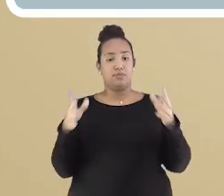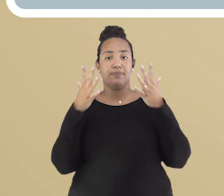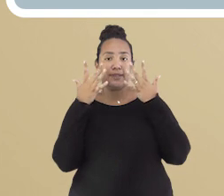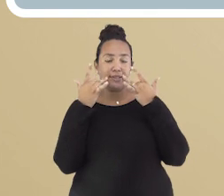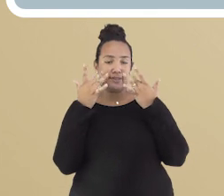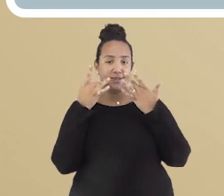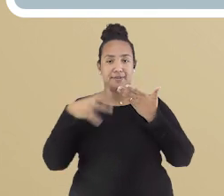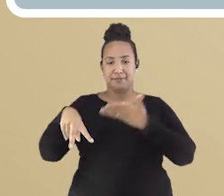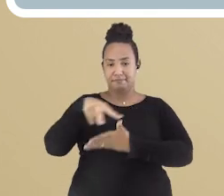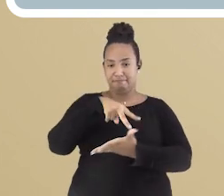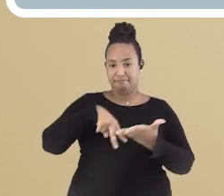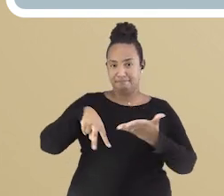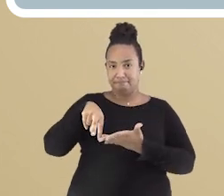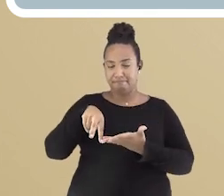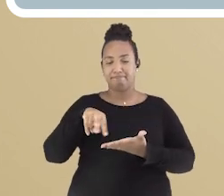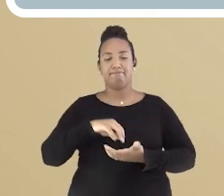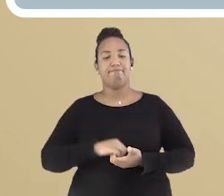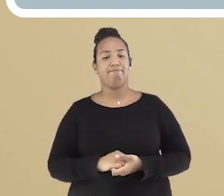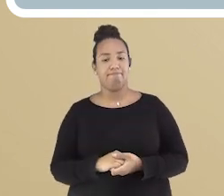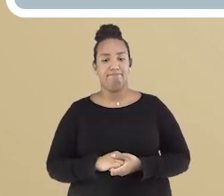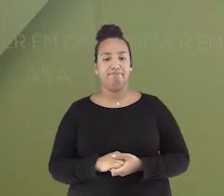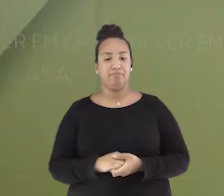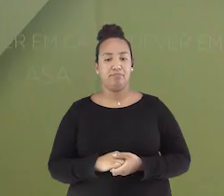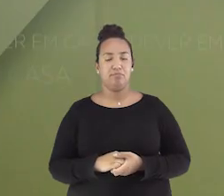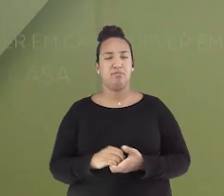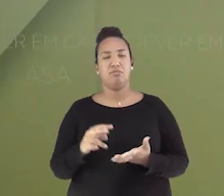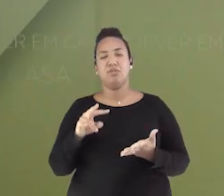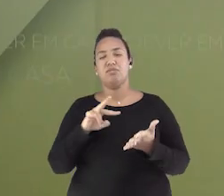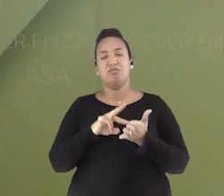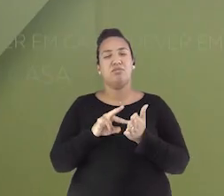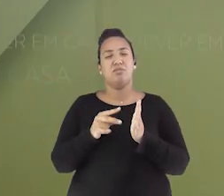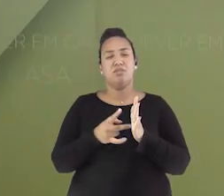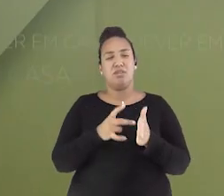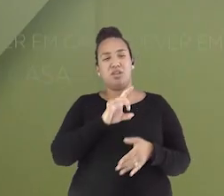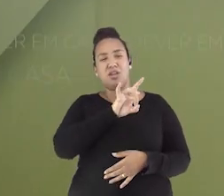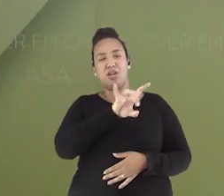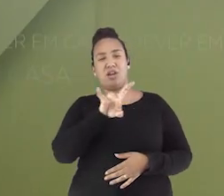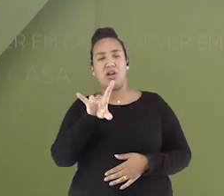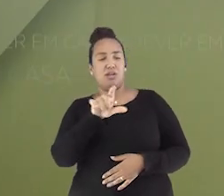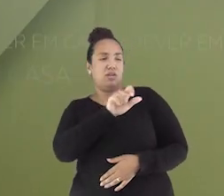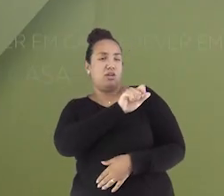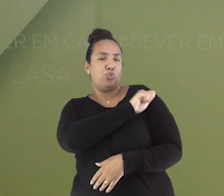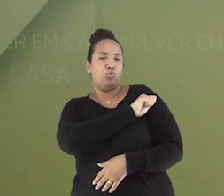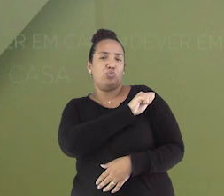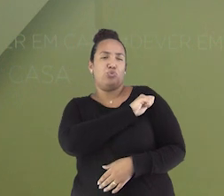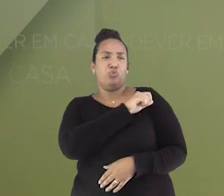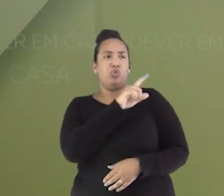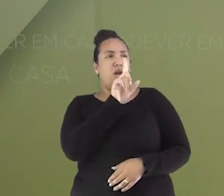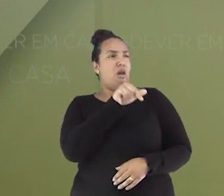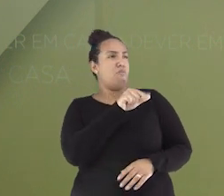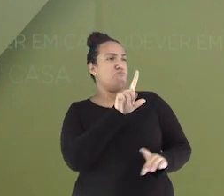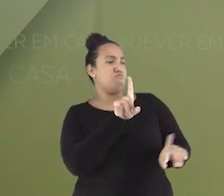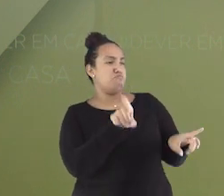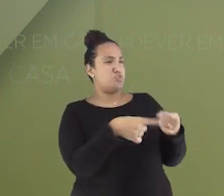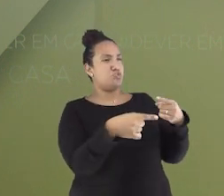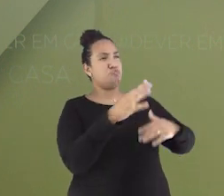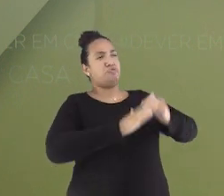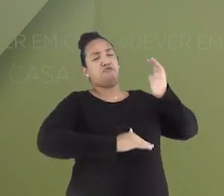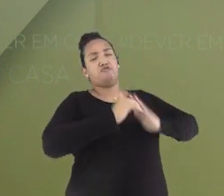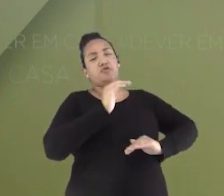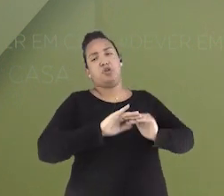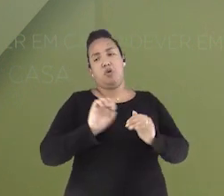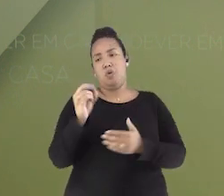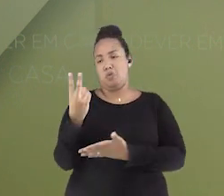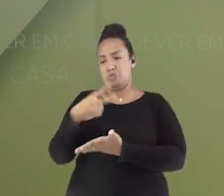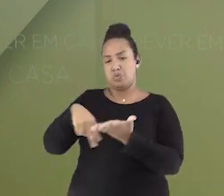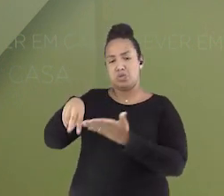música, teatro e dança. Isso não significa que cada estudante vai sair músico ou dançarino profissional, por